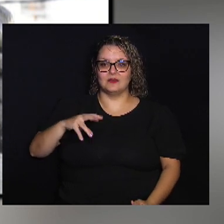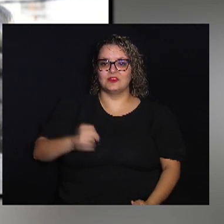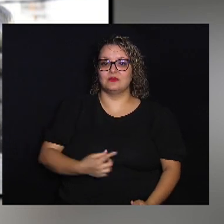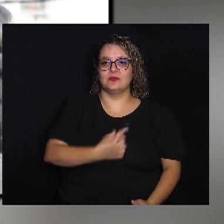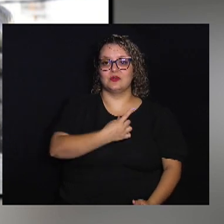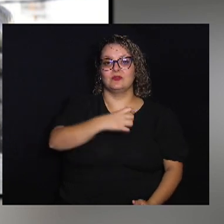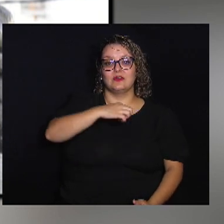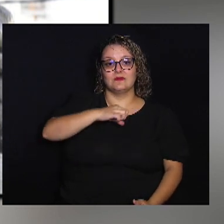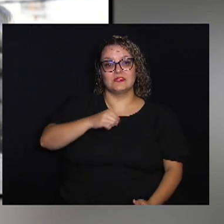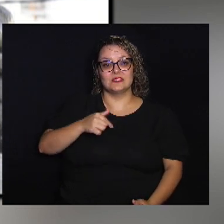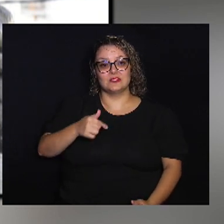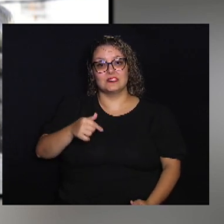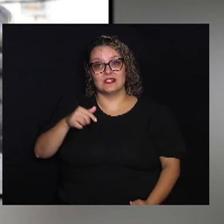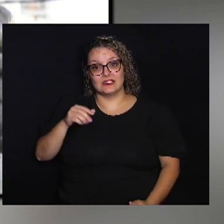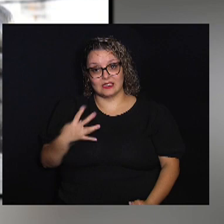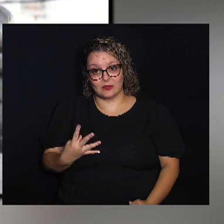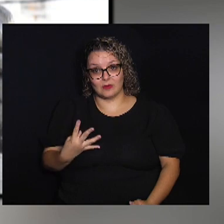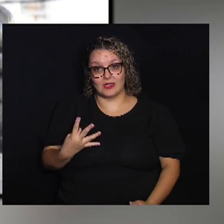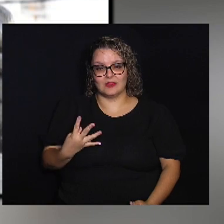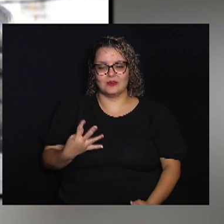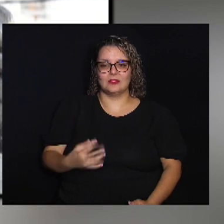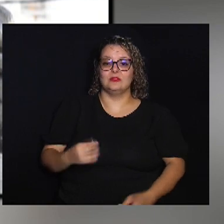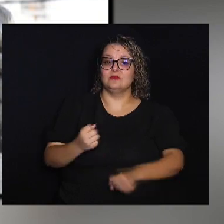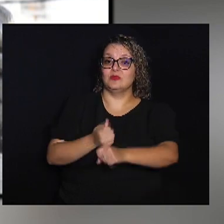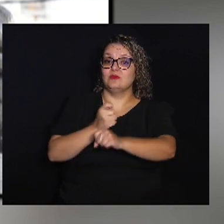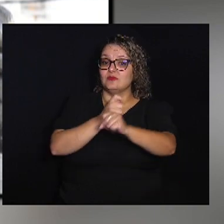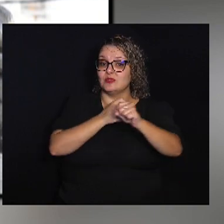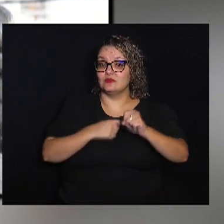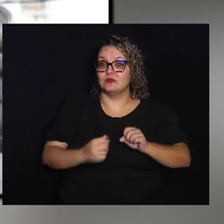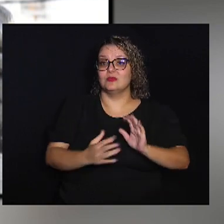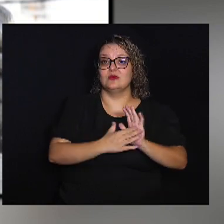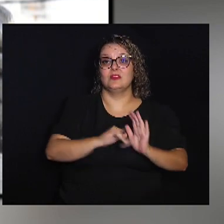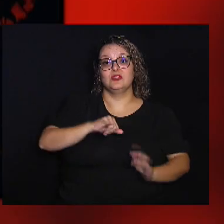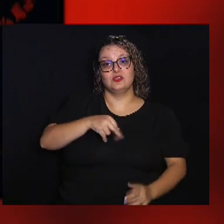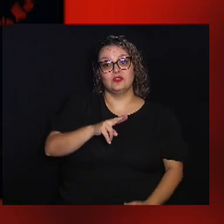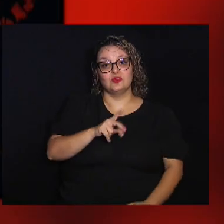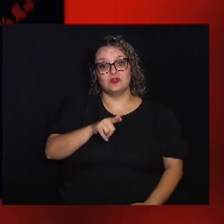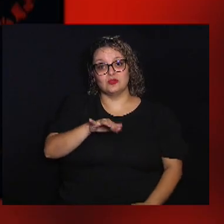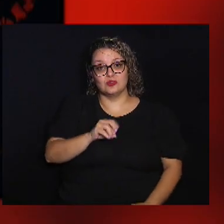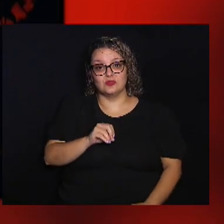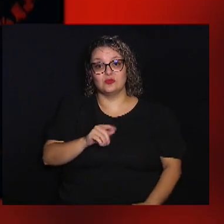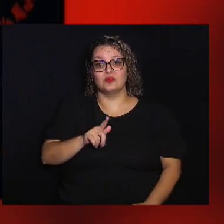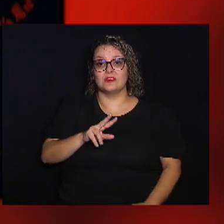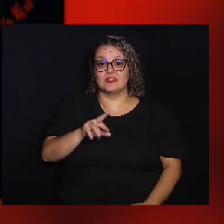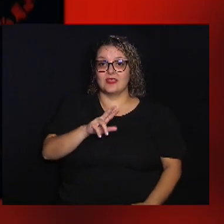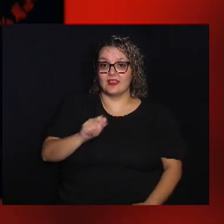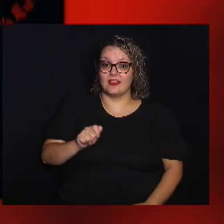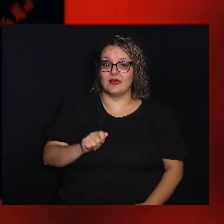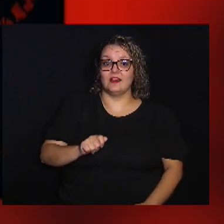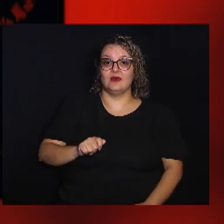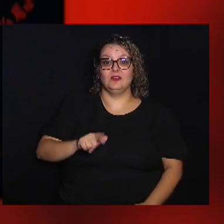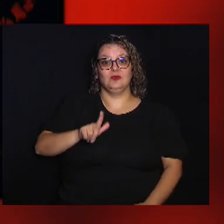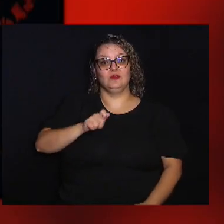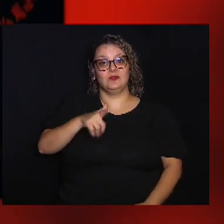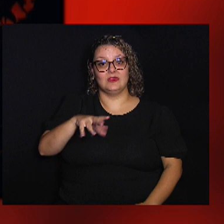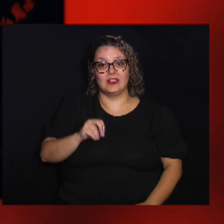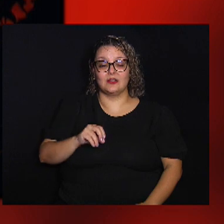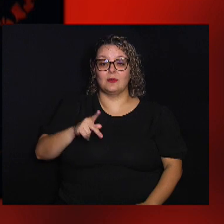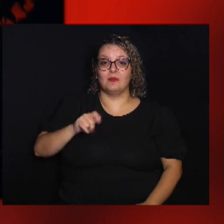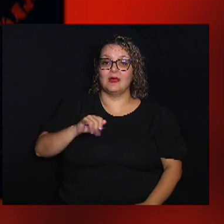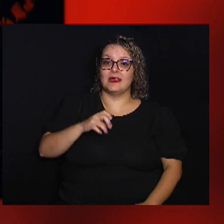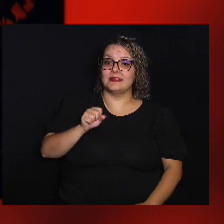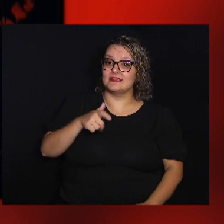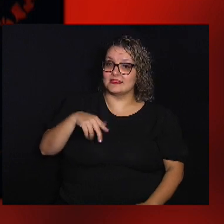É uma réplica da escultura paulistana de autoria de Júlio Guerra, cujo original está no Largo do Paissandu. E é